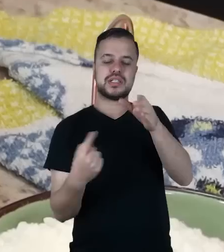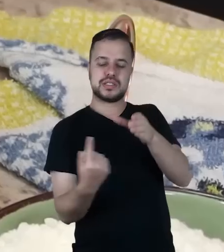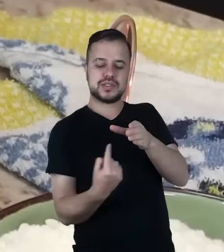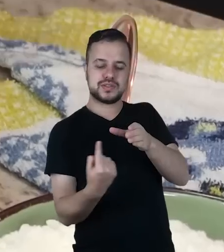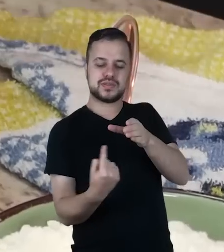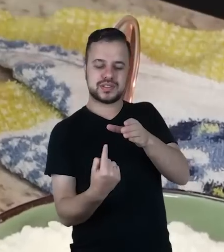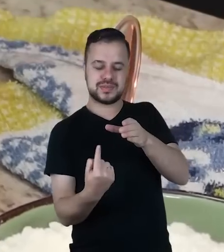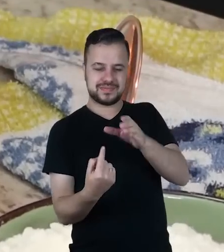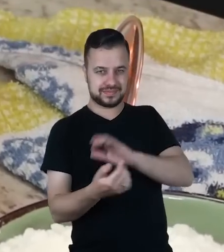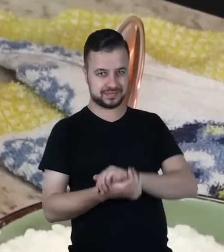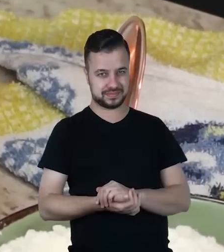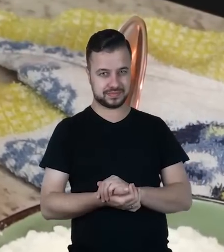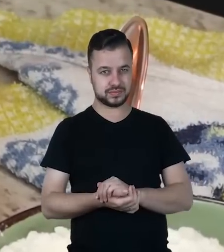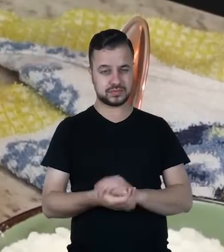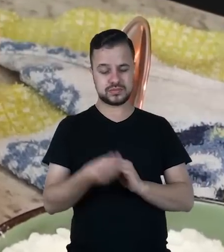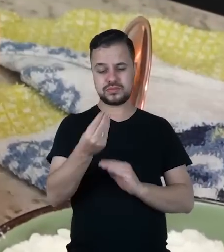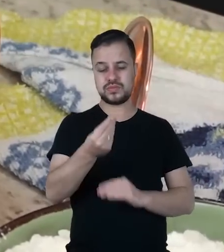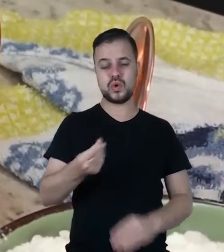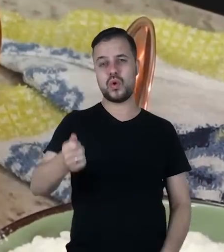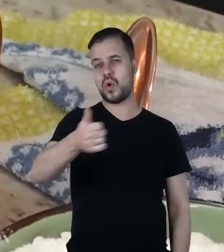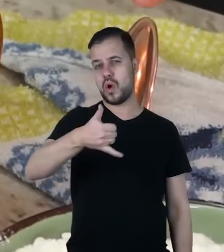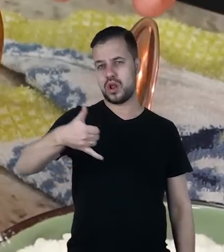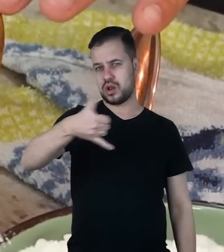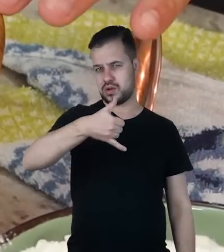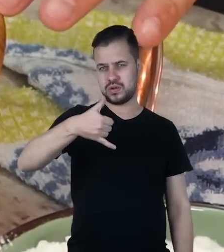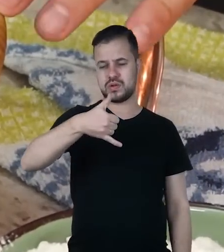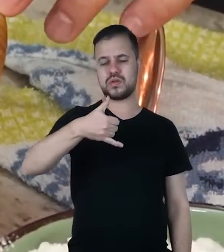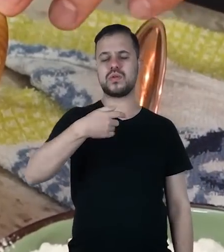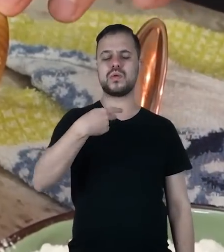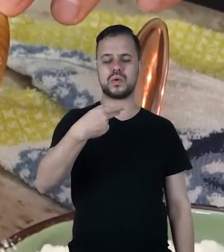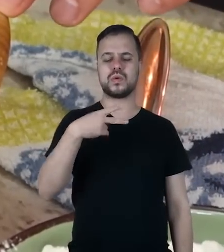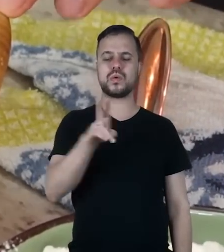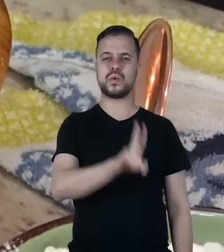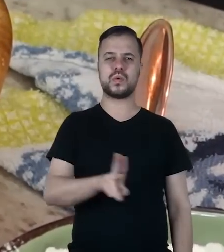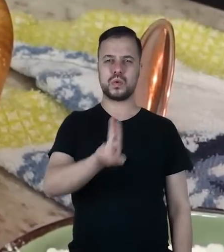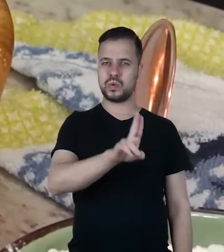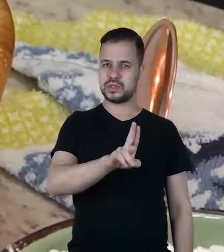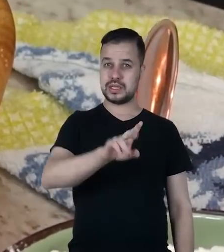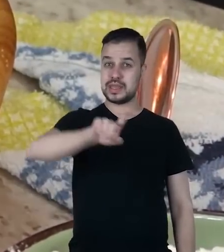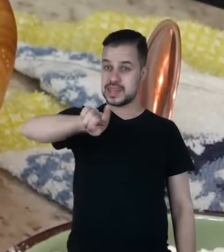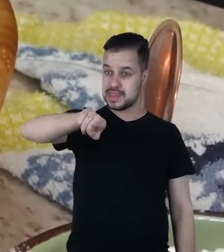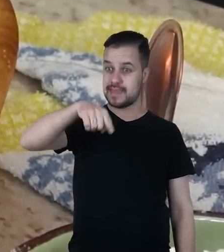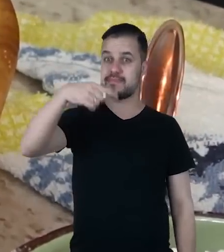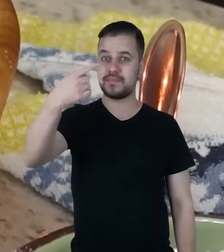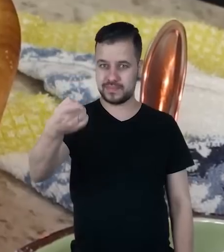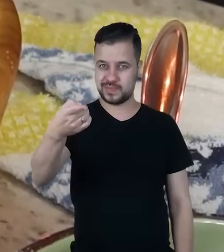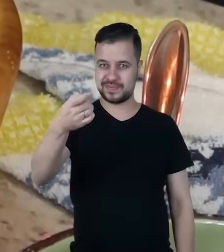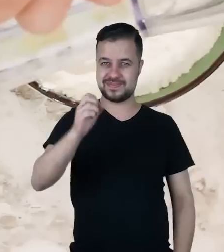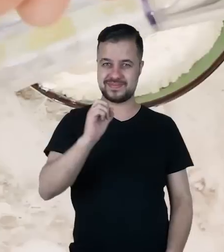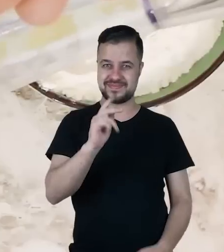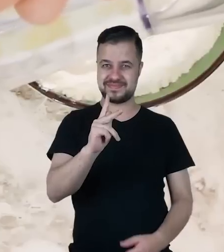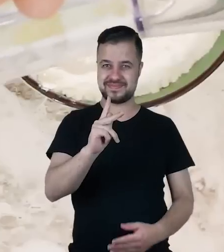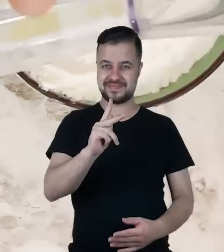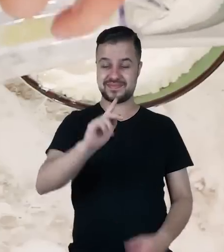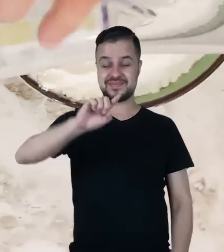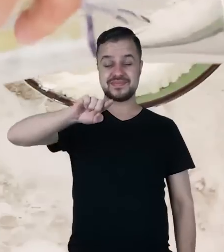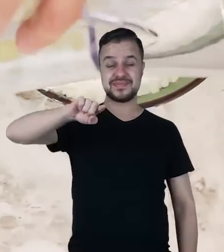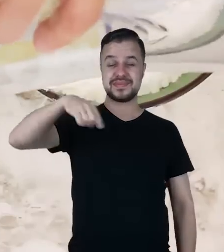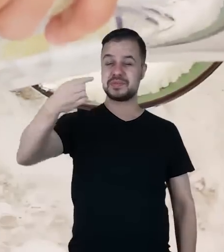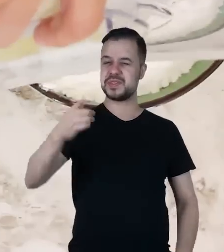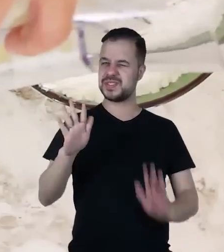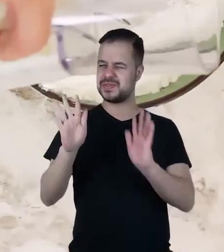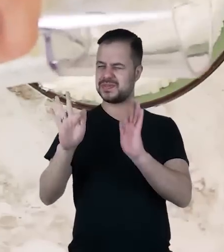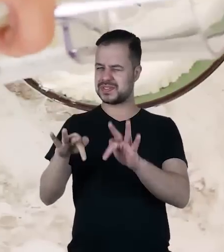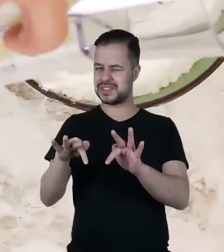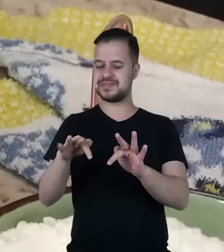liquidificador. E a gordura, no caso o óleo que vamos utilizar para a massa do pão, não vamos colocar agora, tá bom? É só lá no